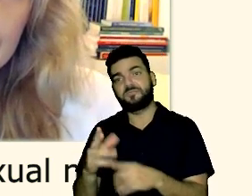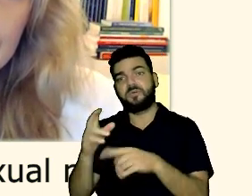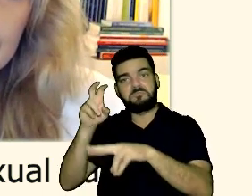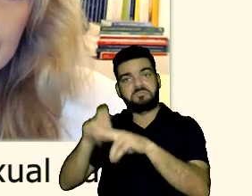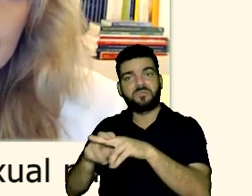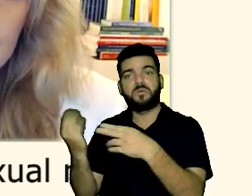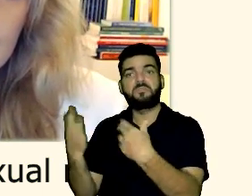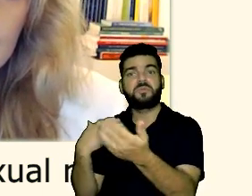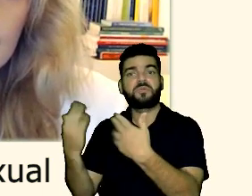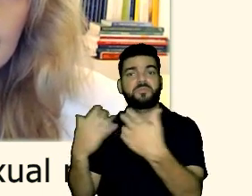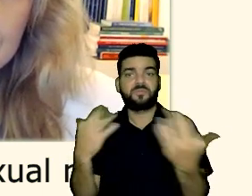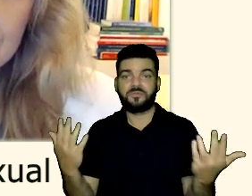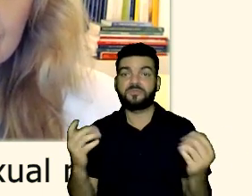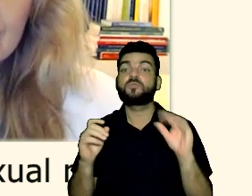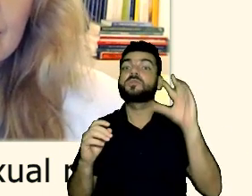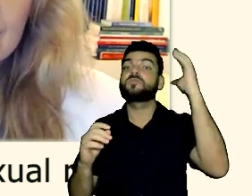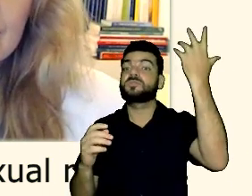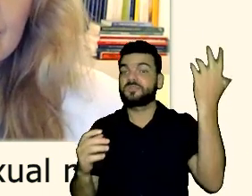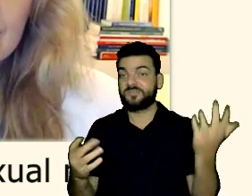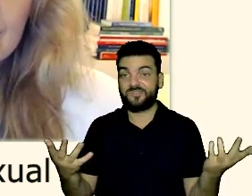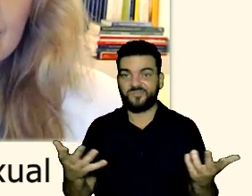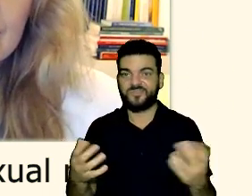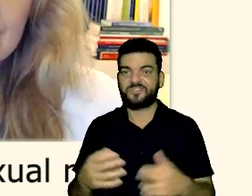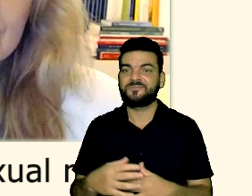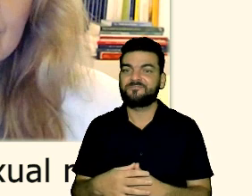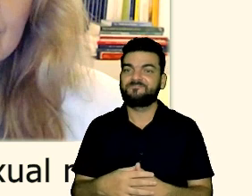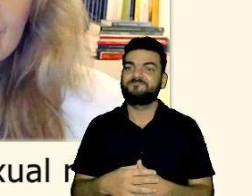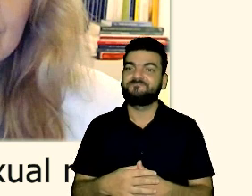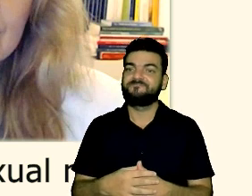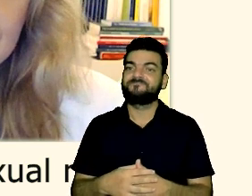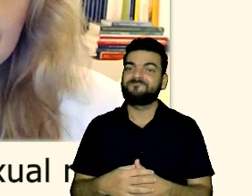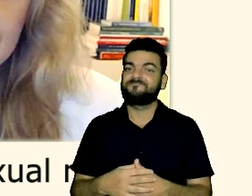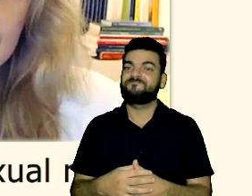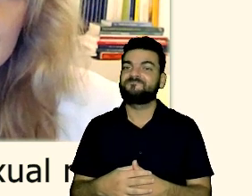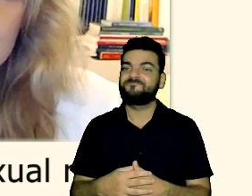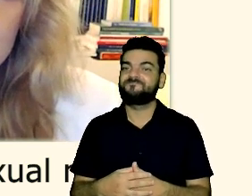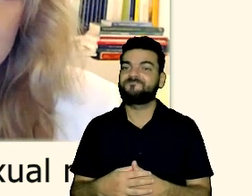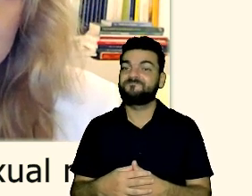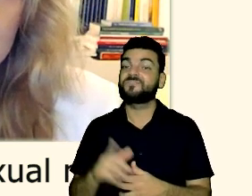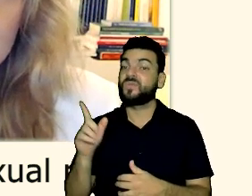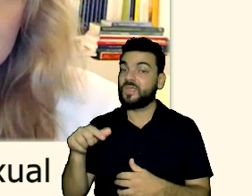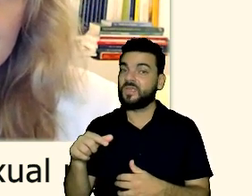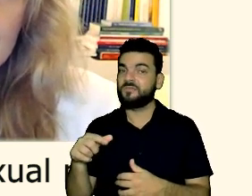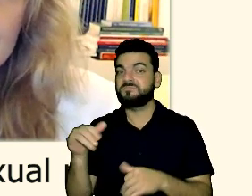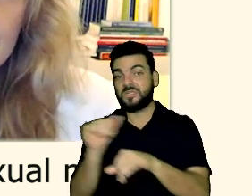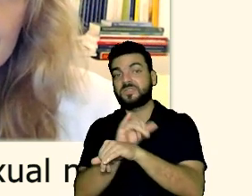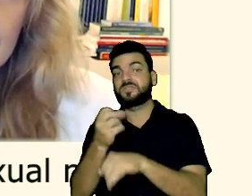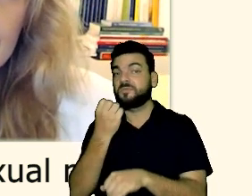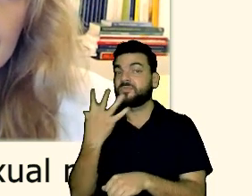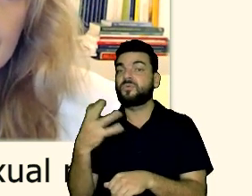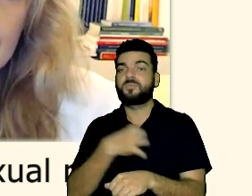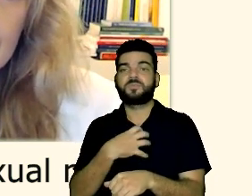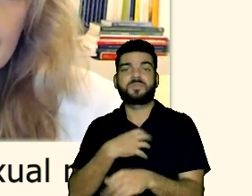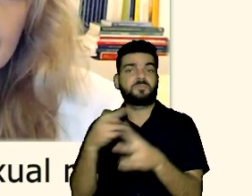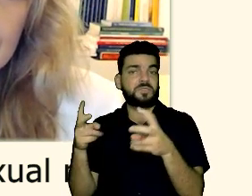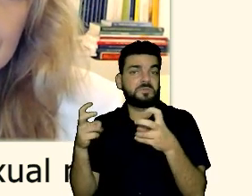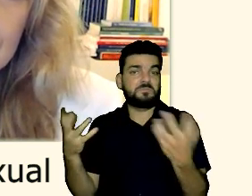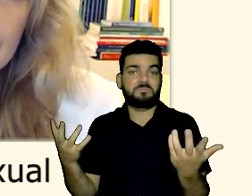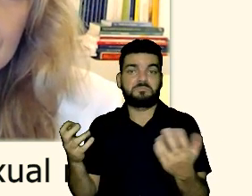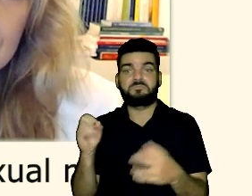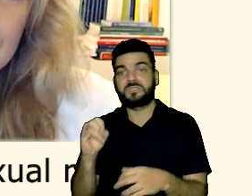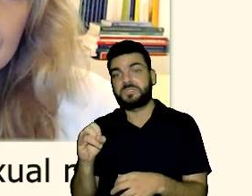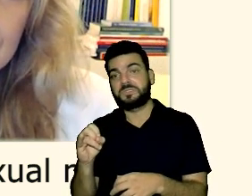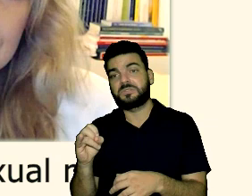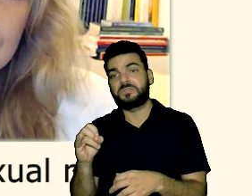vez por mês, para sentar e conversar, o que está acontecendo com você. É uma das maneiras da